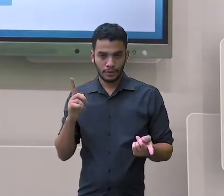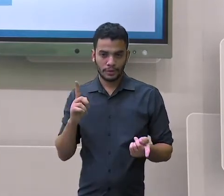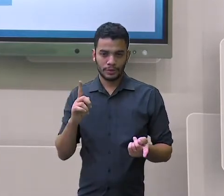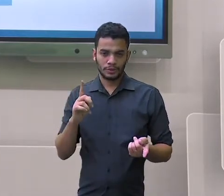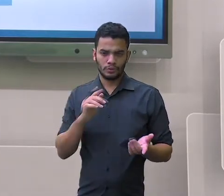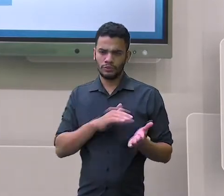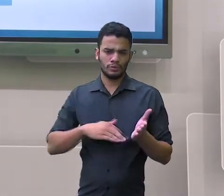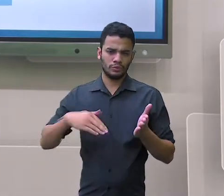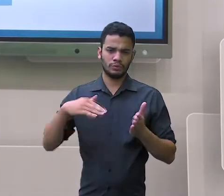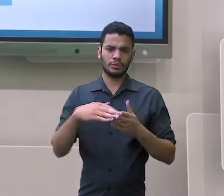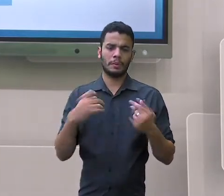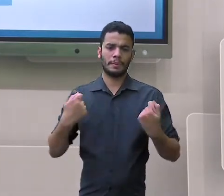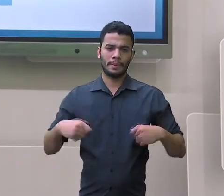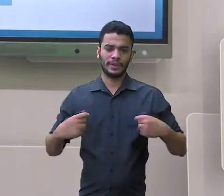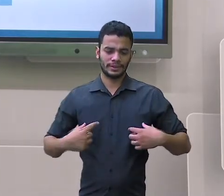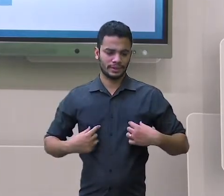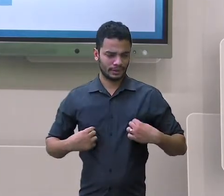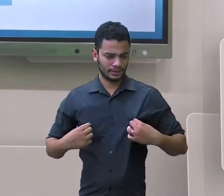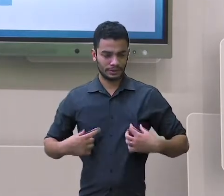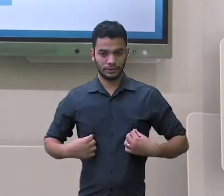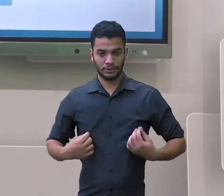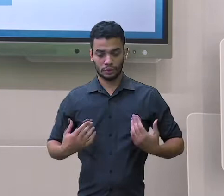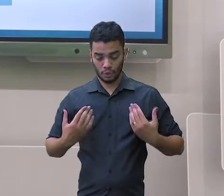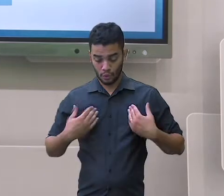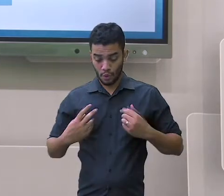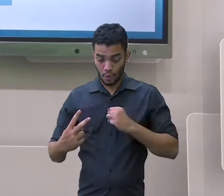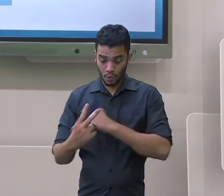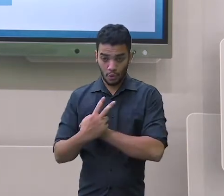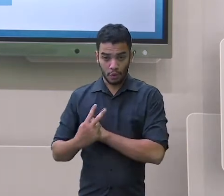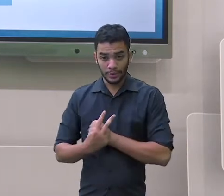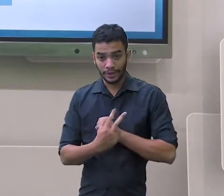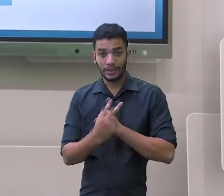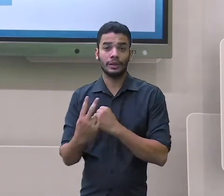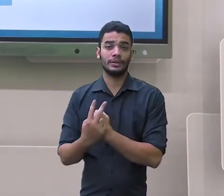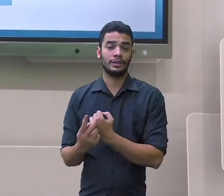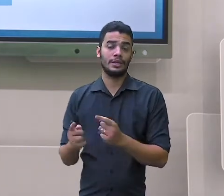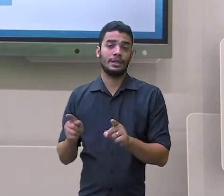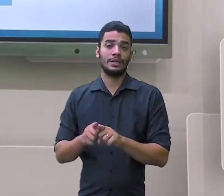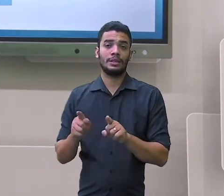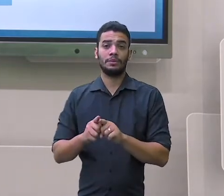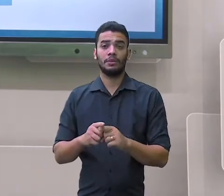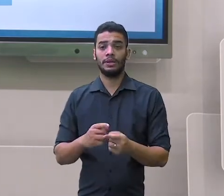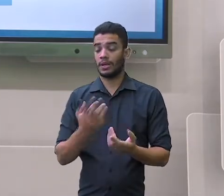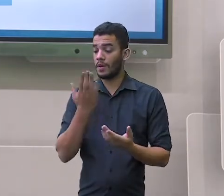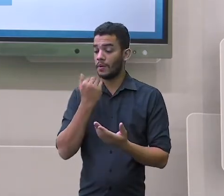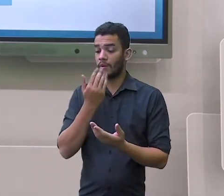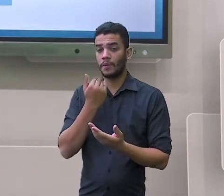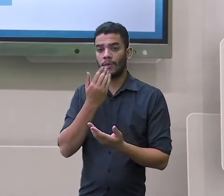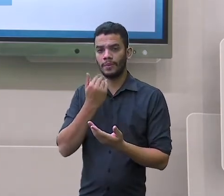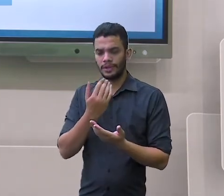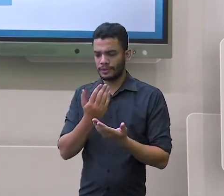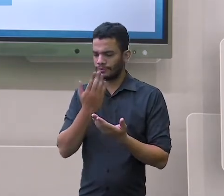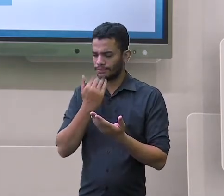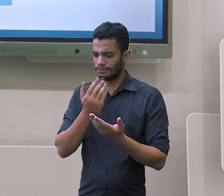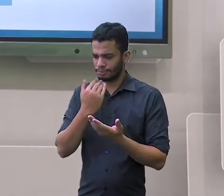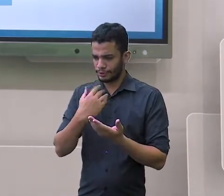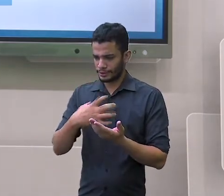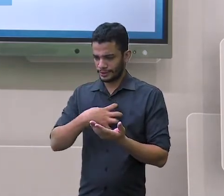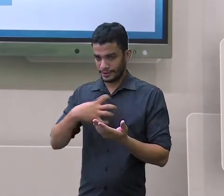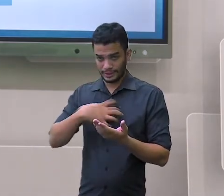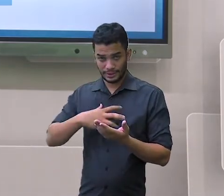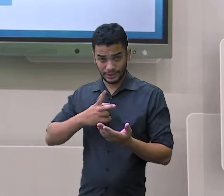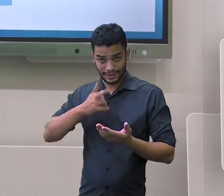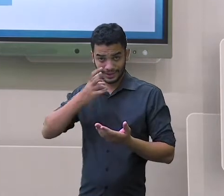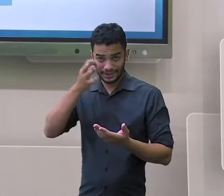limpeza é importante. Boa alimentação. Ah, eu não gosto disso, ah, eu não quero aquilo.